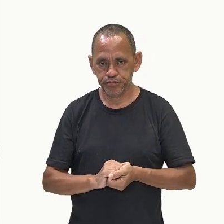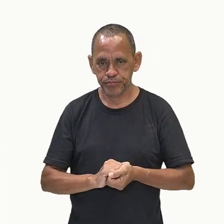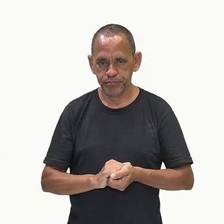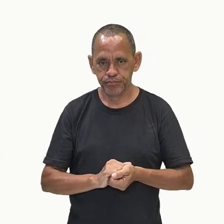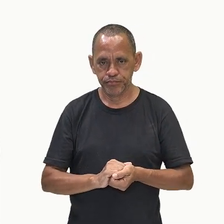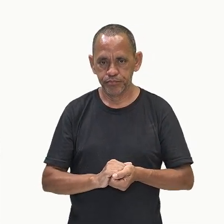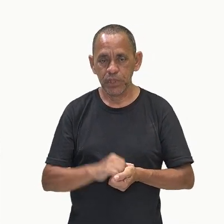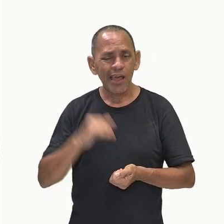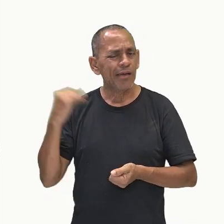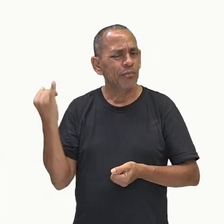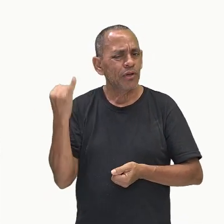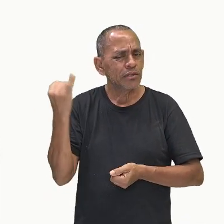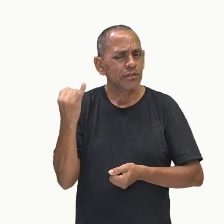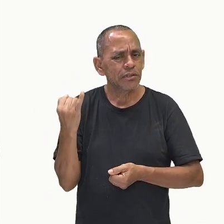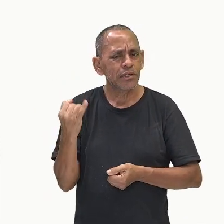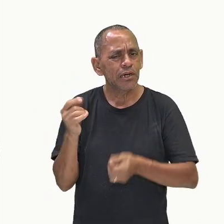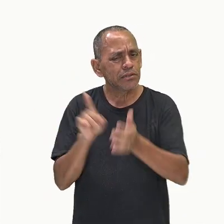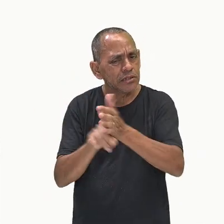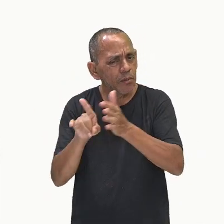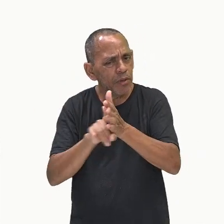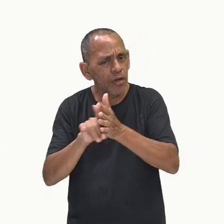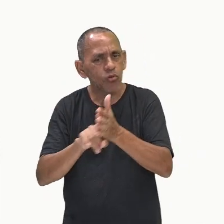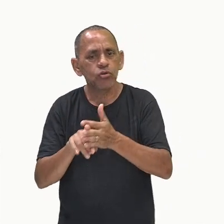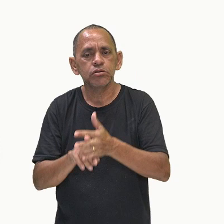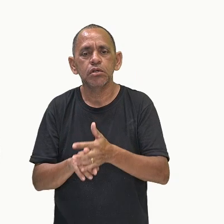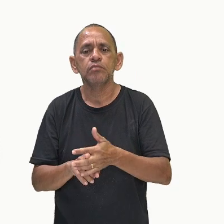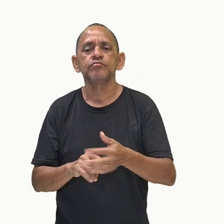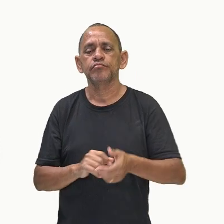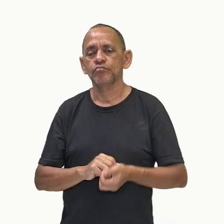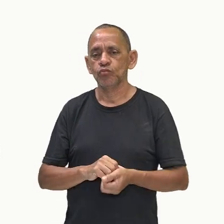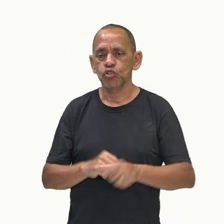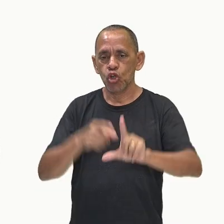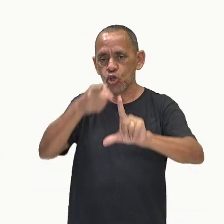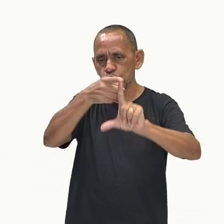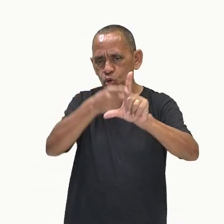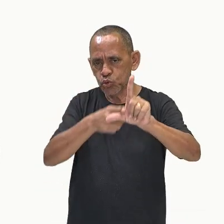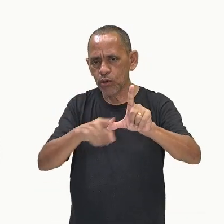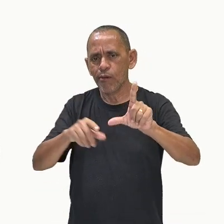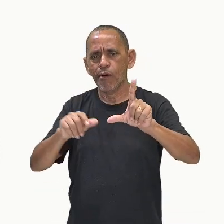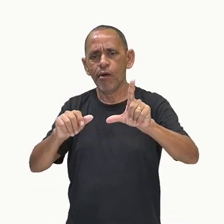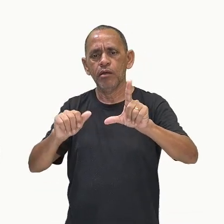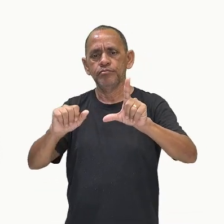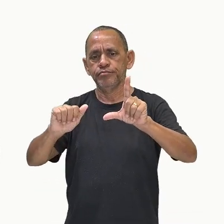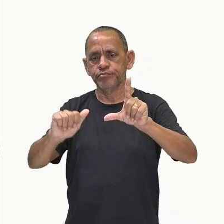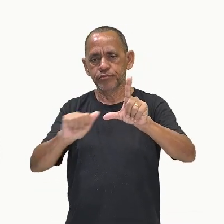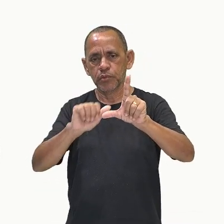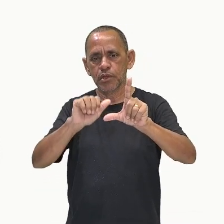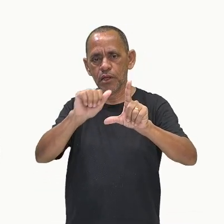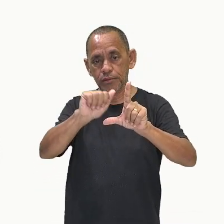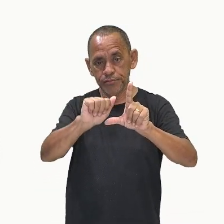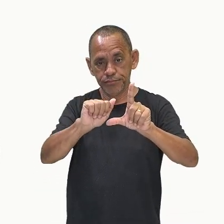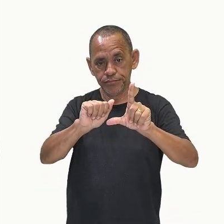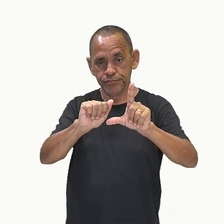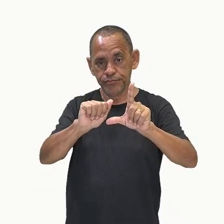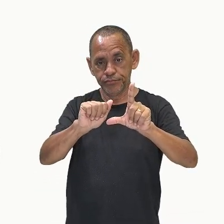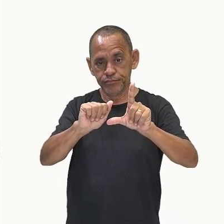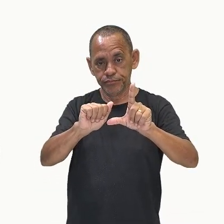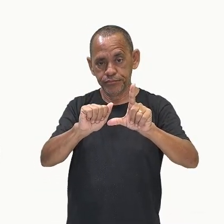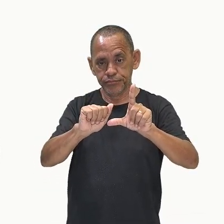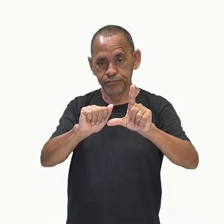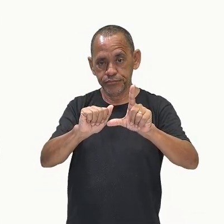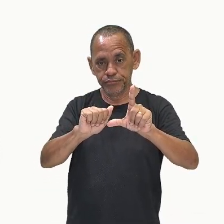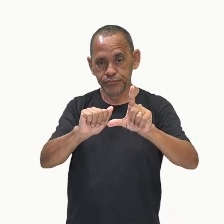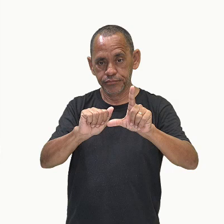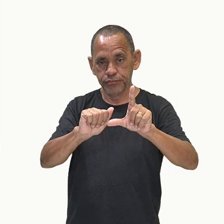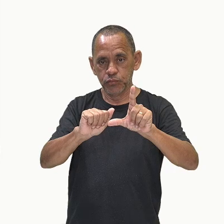Os pontos A de coordenadas 2 e 1, B de coordenadas 2 e 4 e C de coordenadas 8